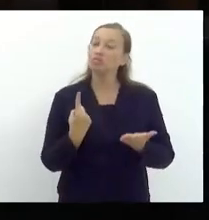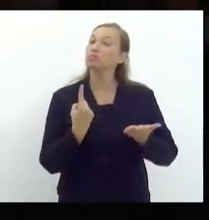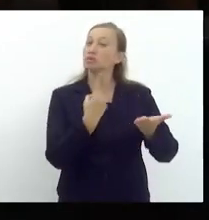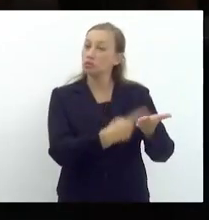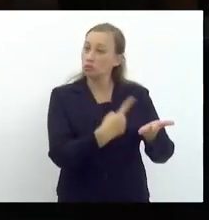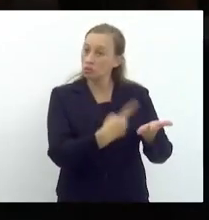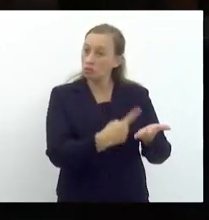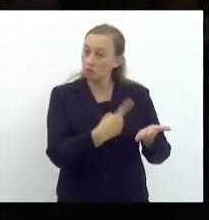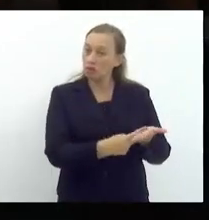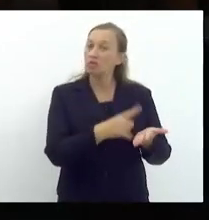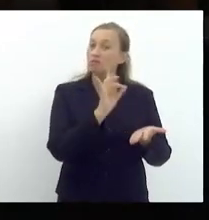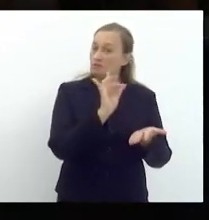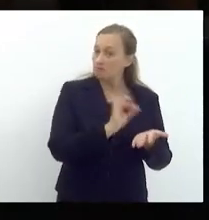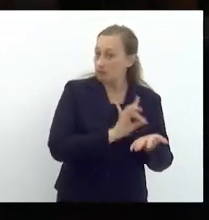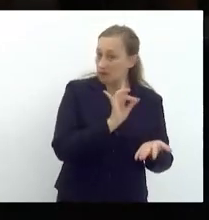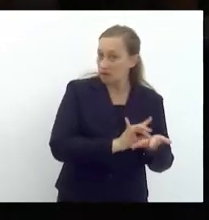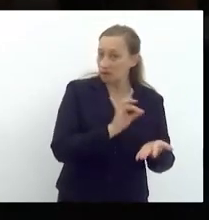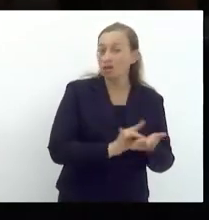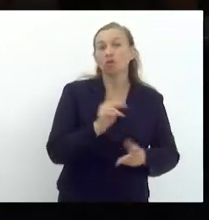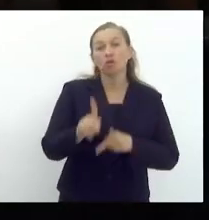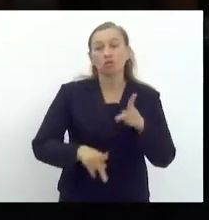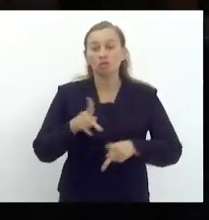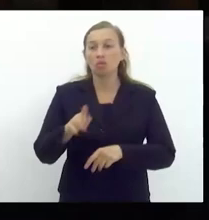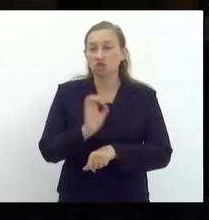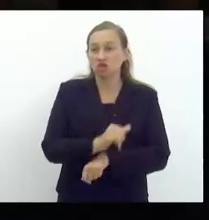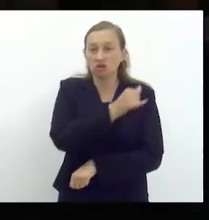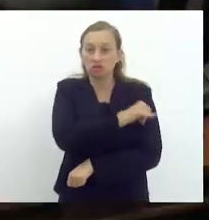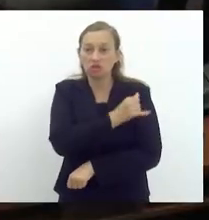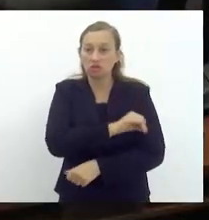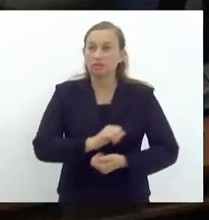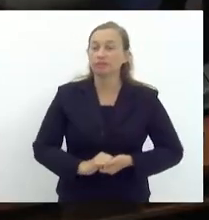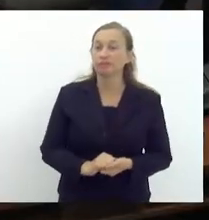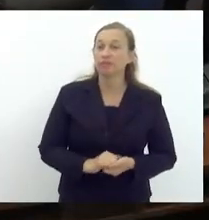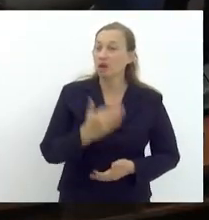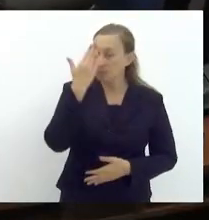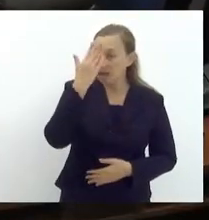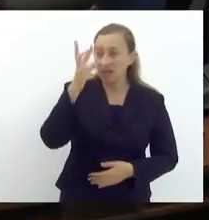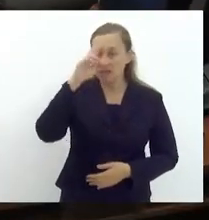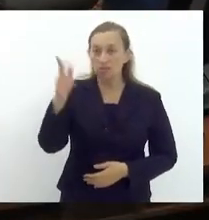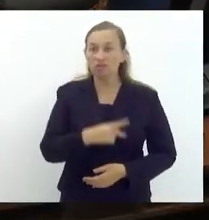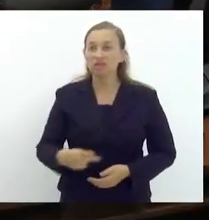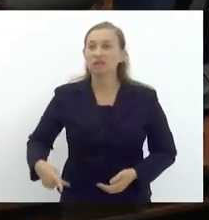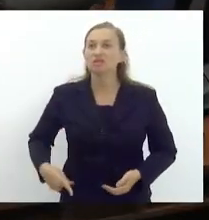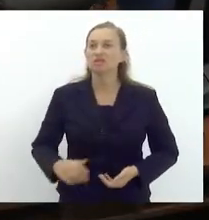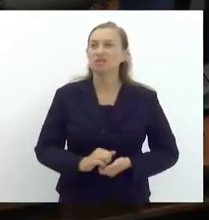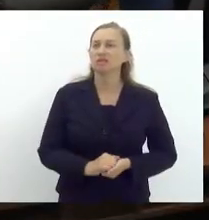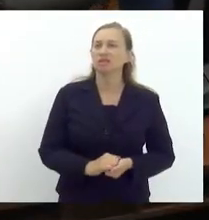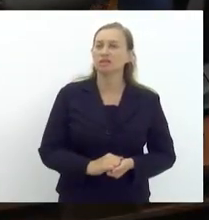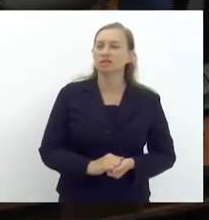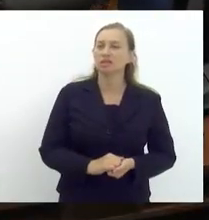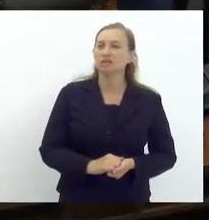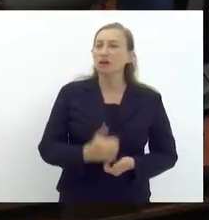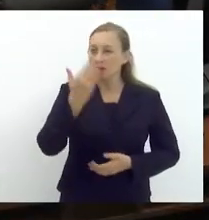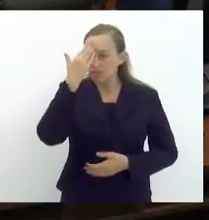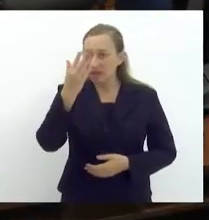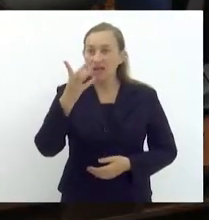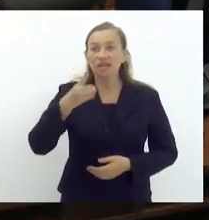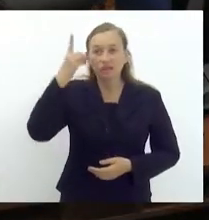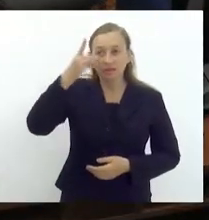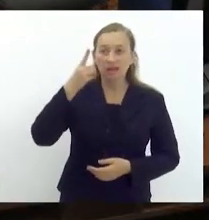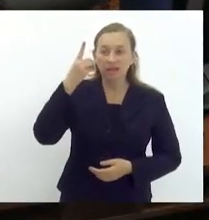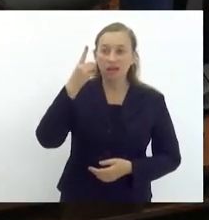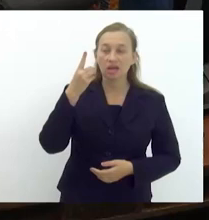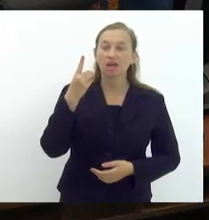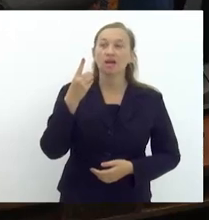comprometa verdadeiramente com a população do estado do Rio de Janeiro muito obrigada senhor presidente Obrigado Deputado Renata